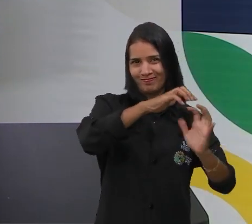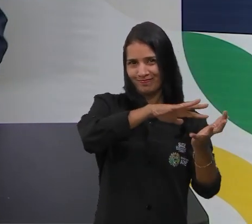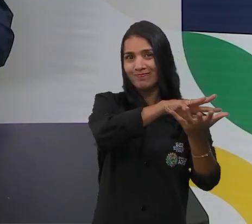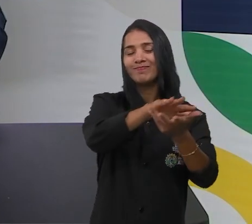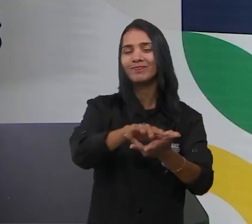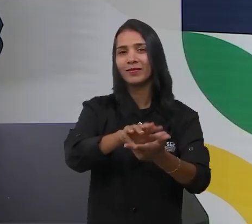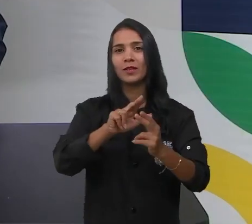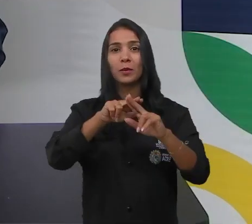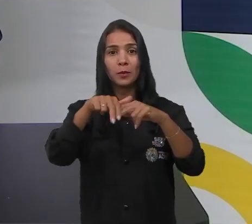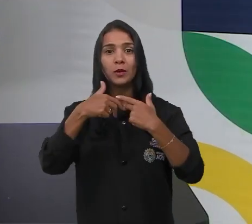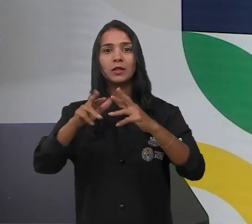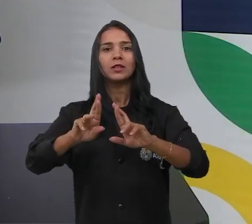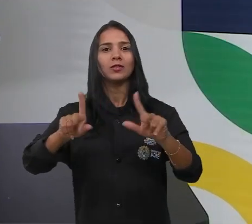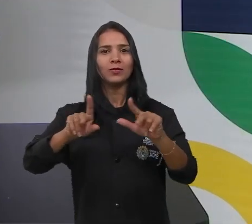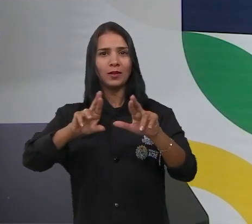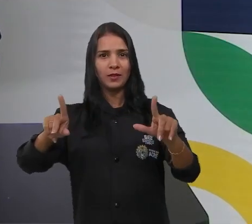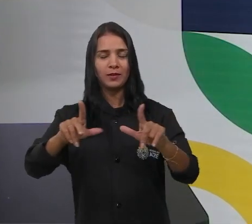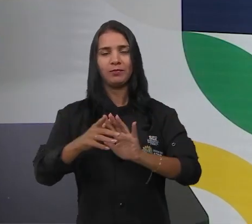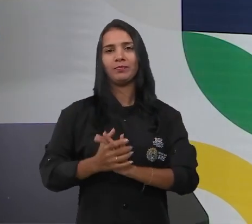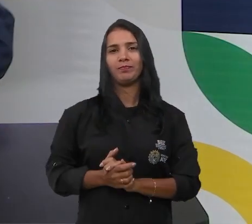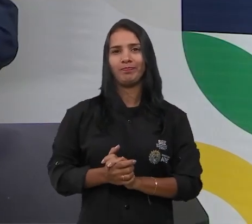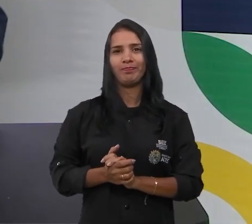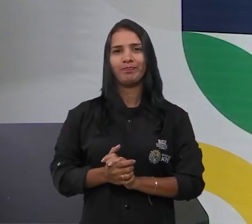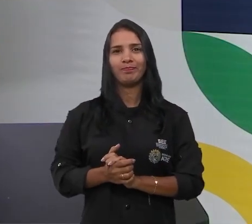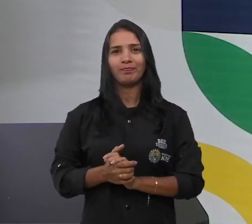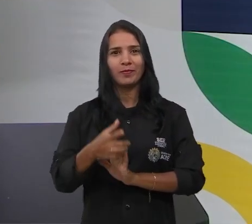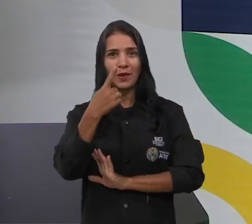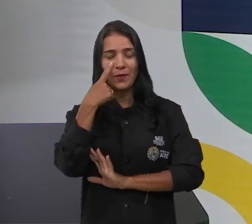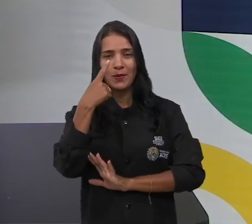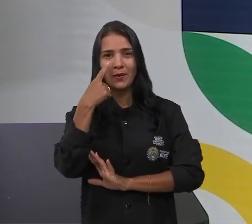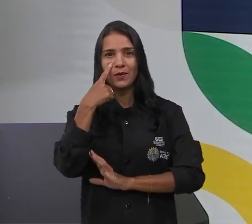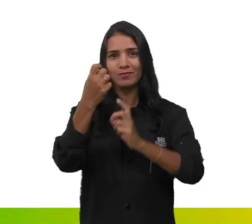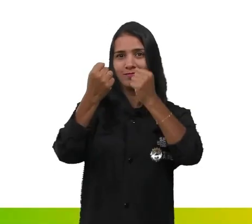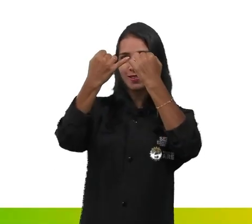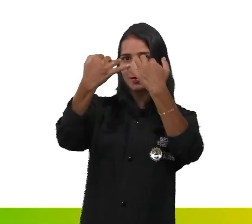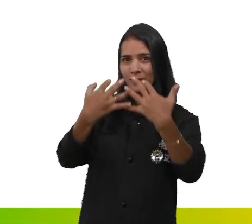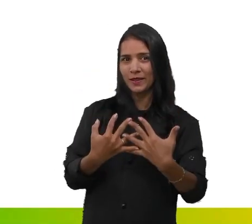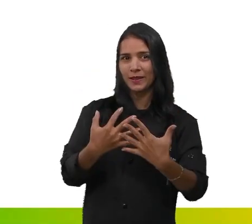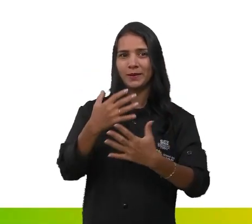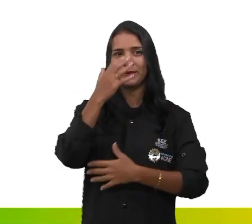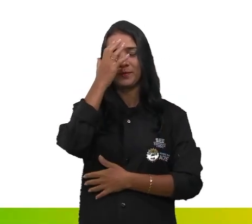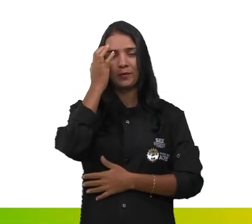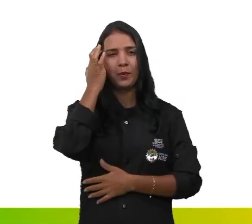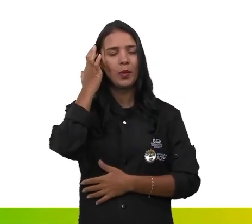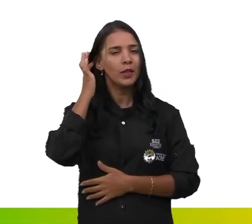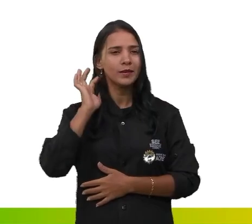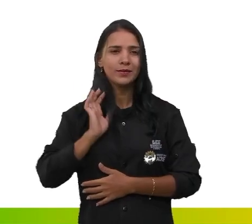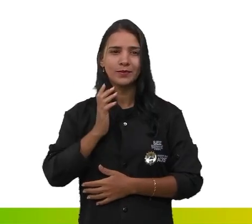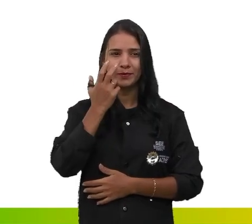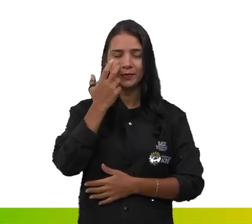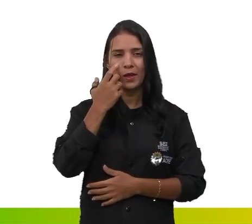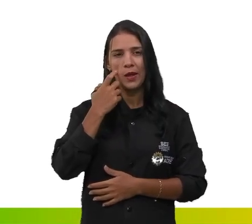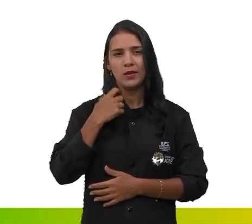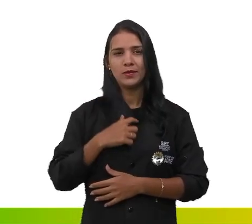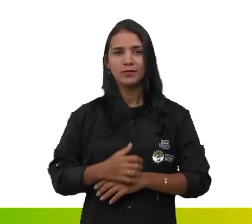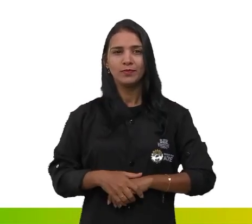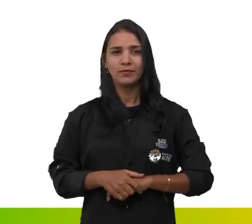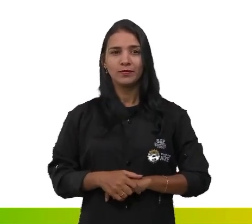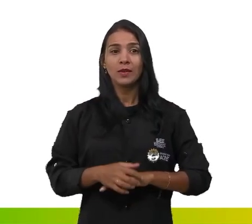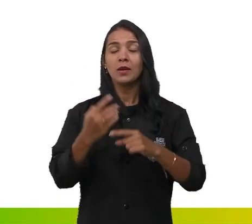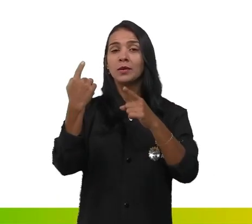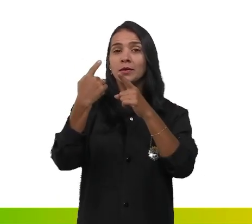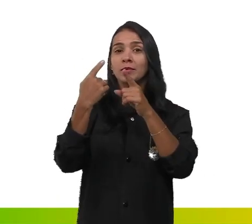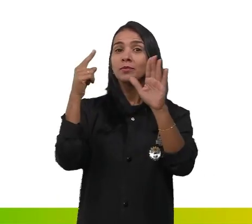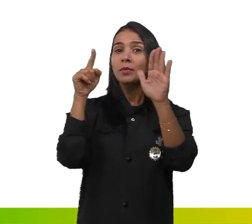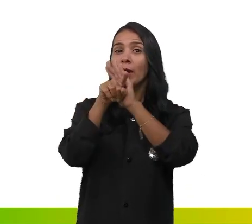Então, vamos conhecer um pouco mais aí da Guerra Fria. Bem, aqui eu trouxe o seguinte, uma pergunta que